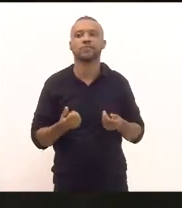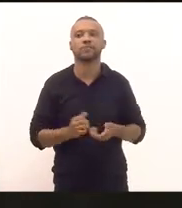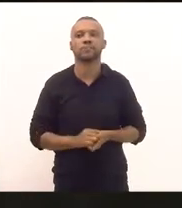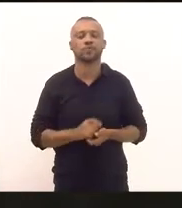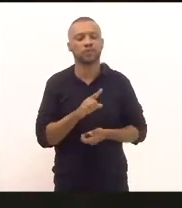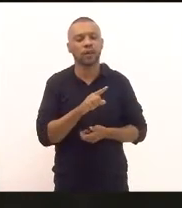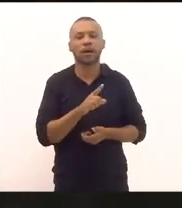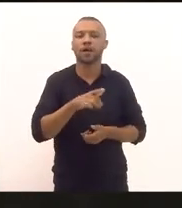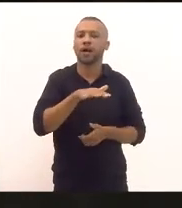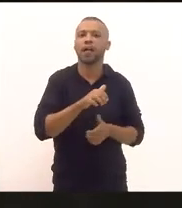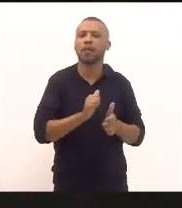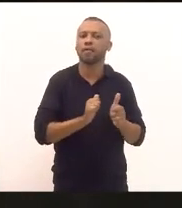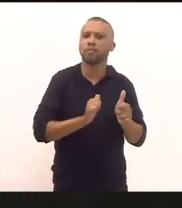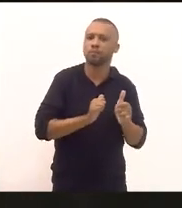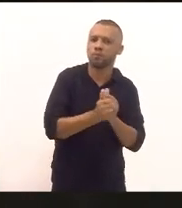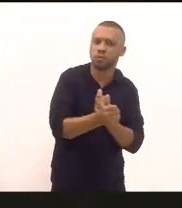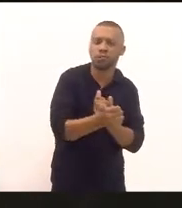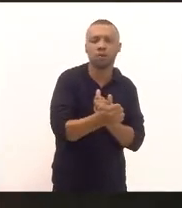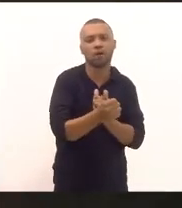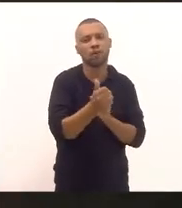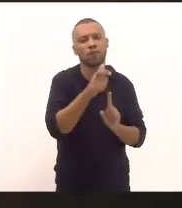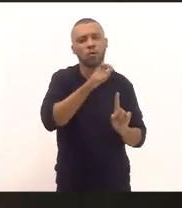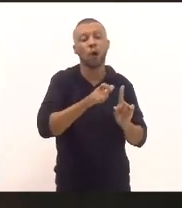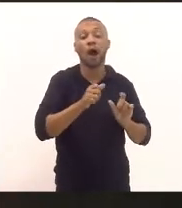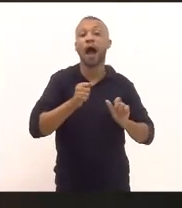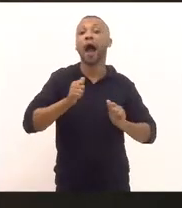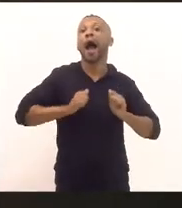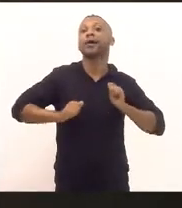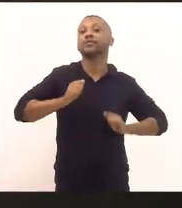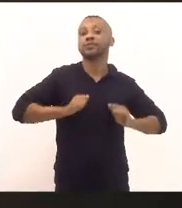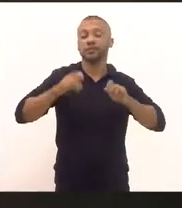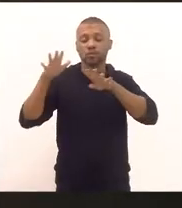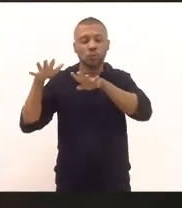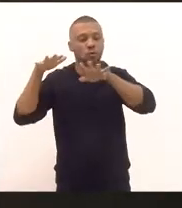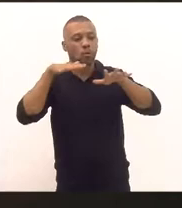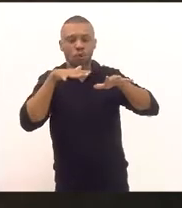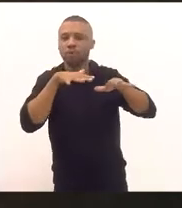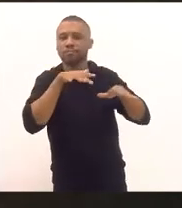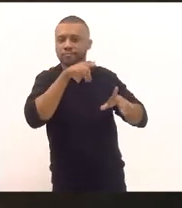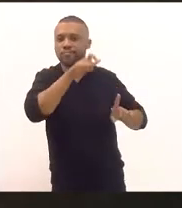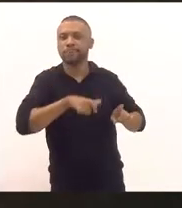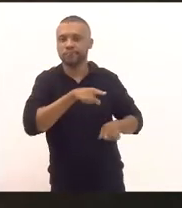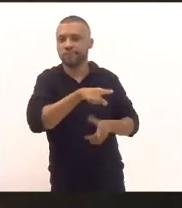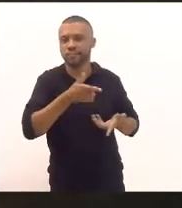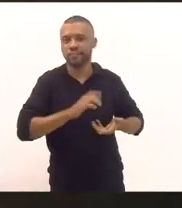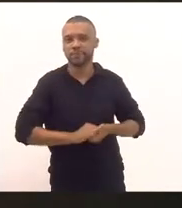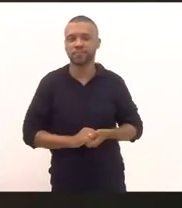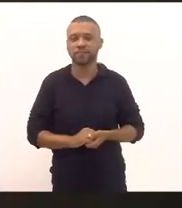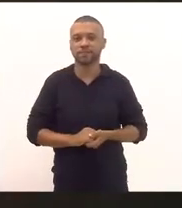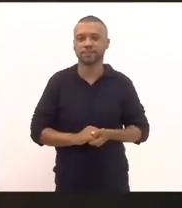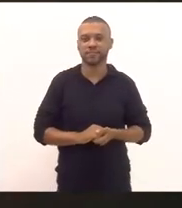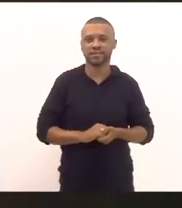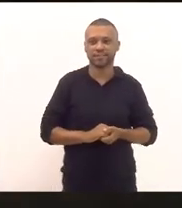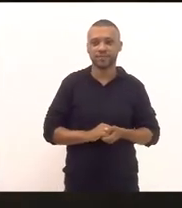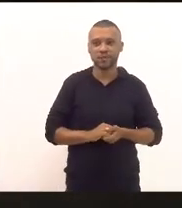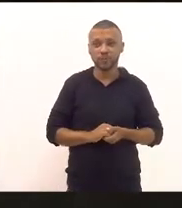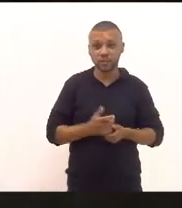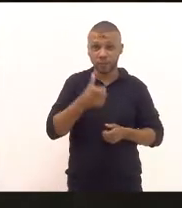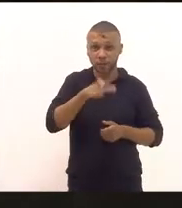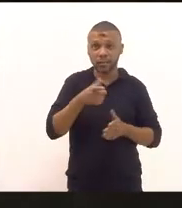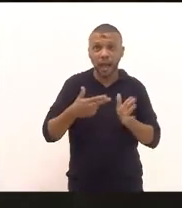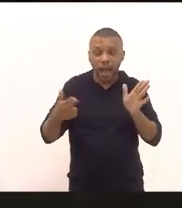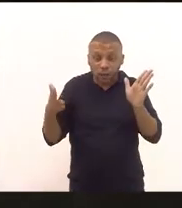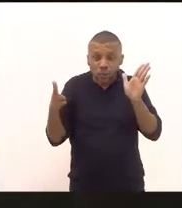futebol uma pessoa me disse artista né uma pessoa e se